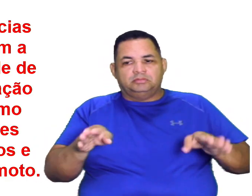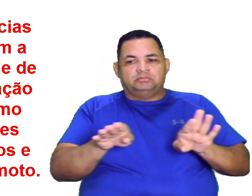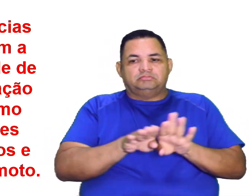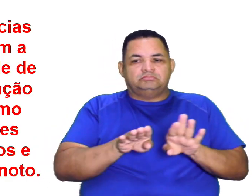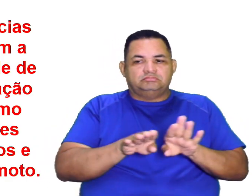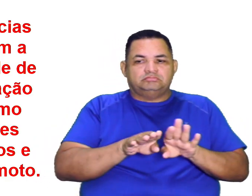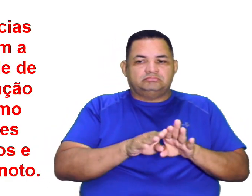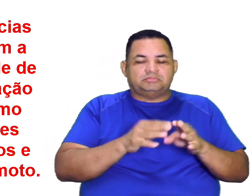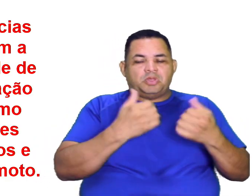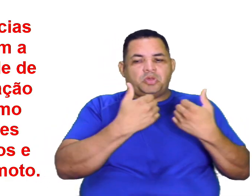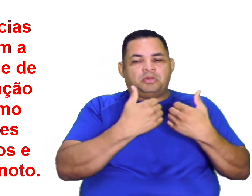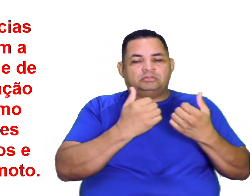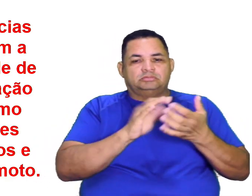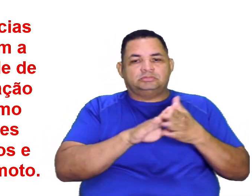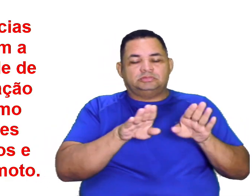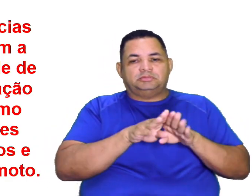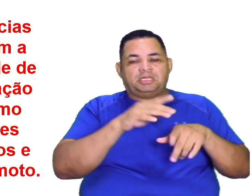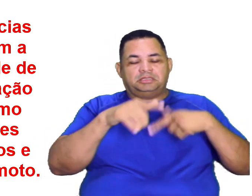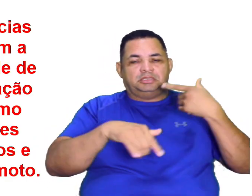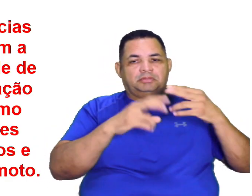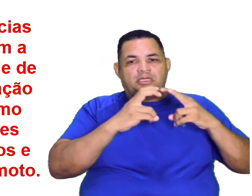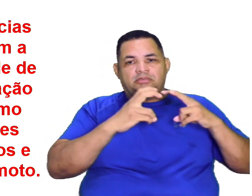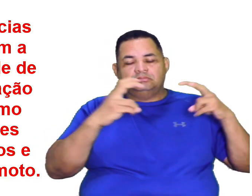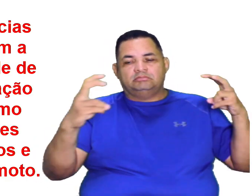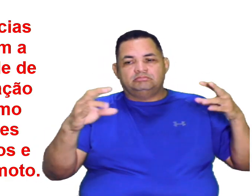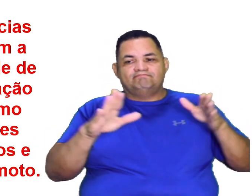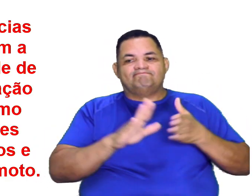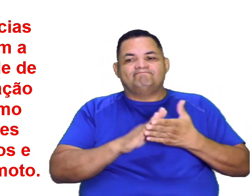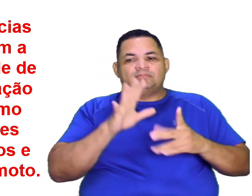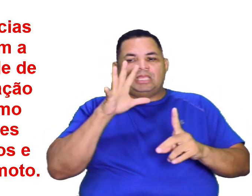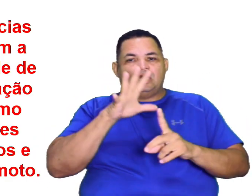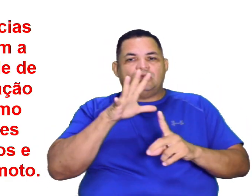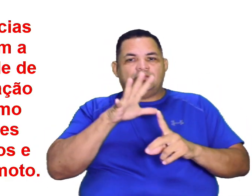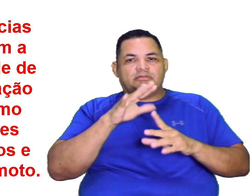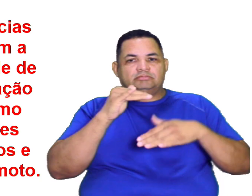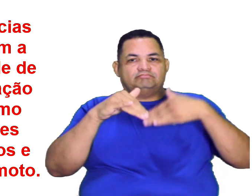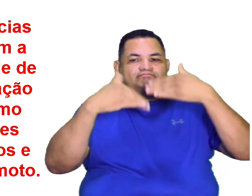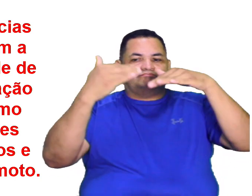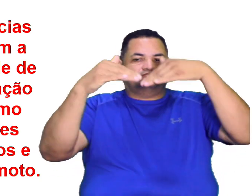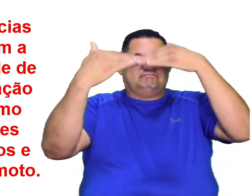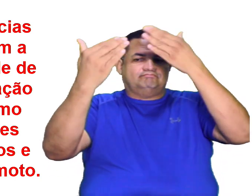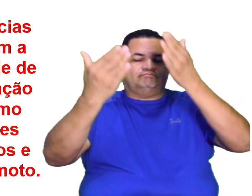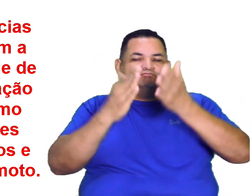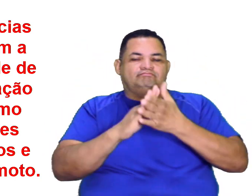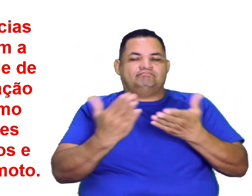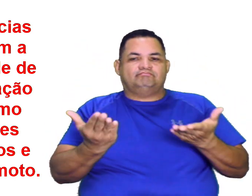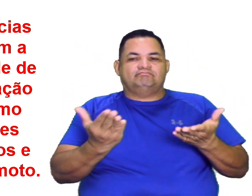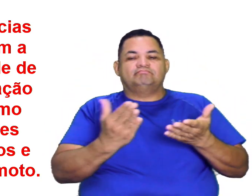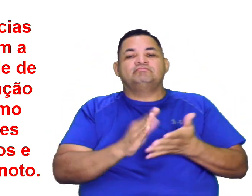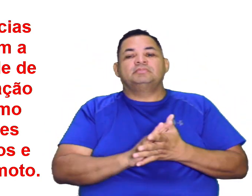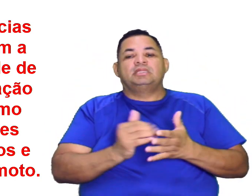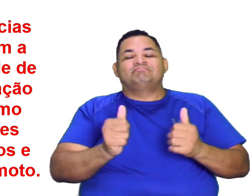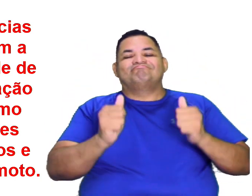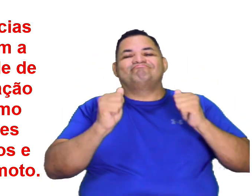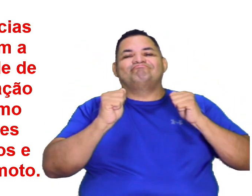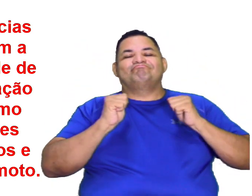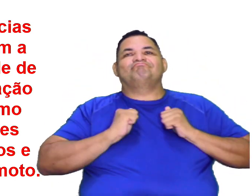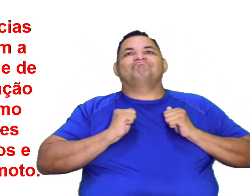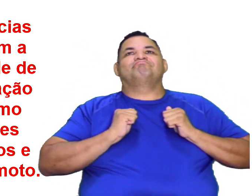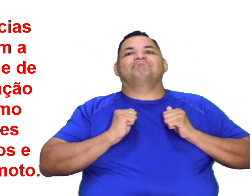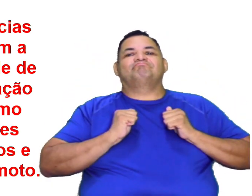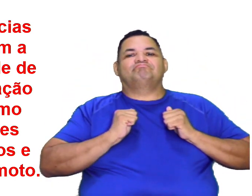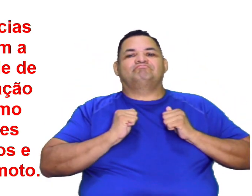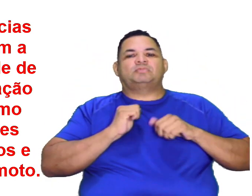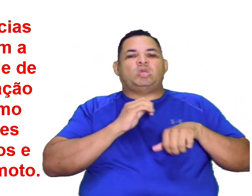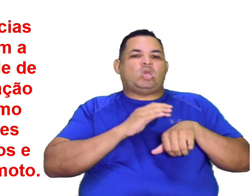também, faça trabalhos remotos, tá? Isso tudo com o avanço da tecnologia traz aí esse aumento